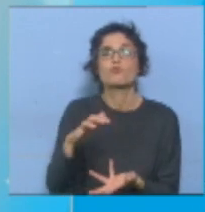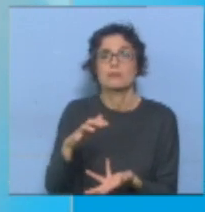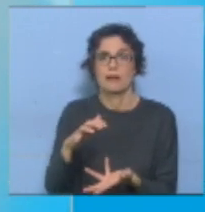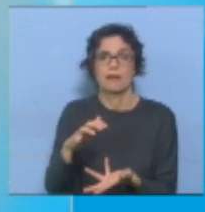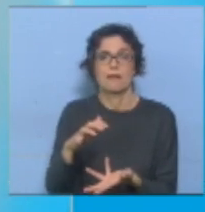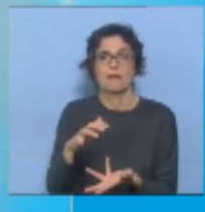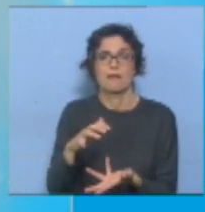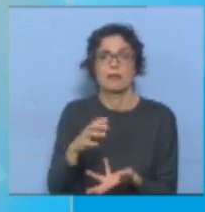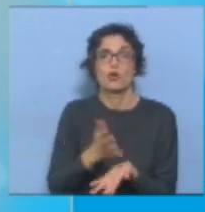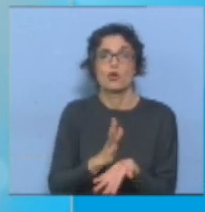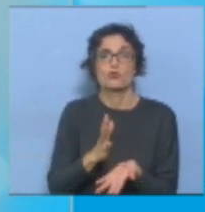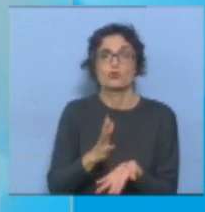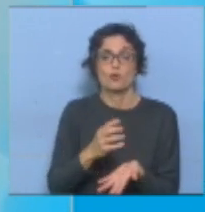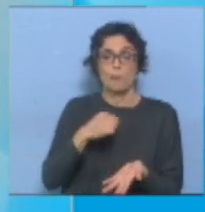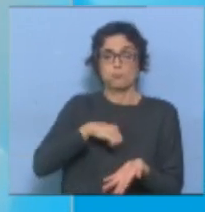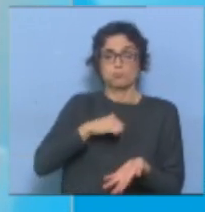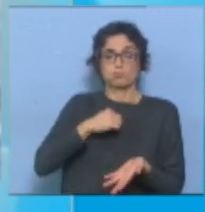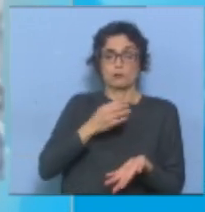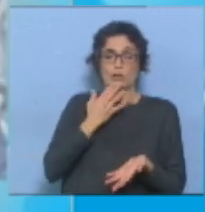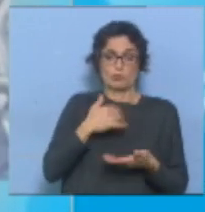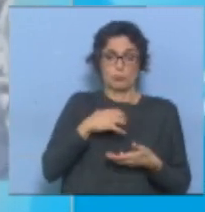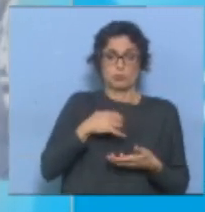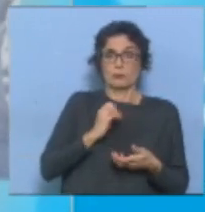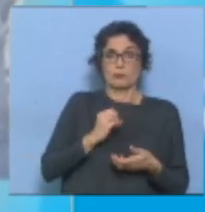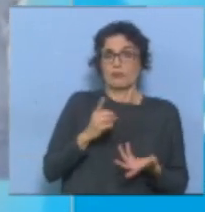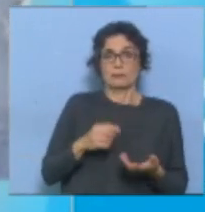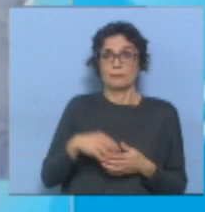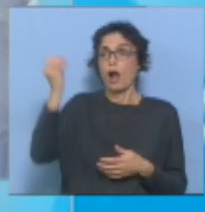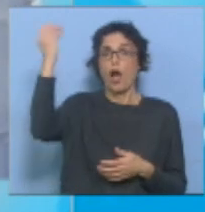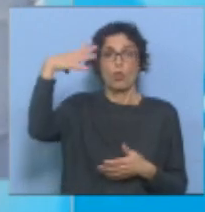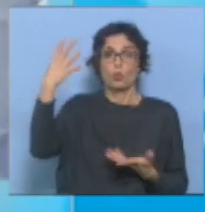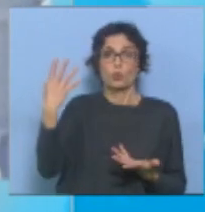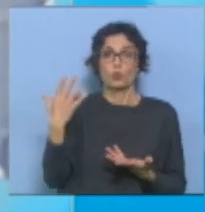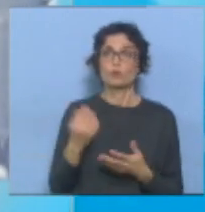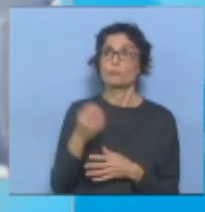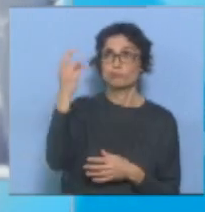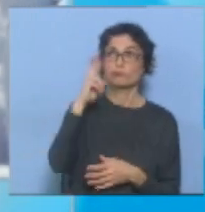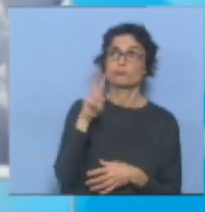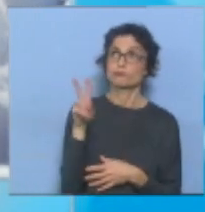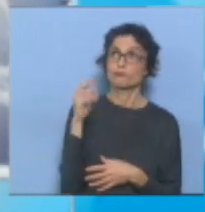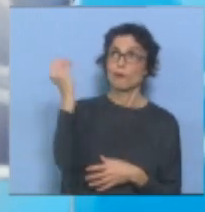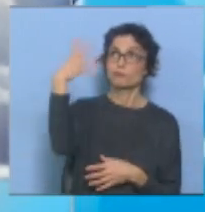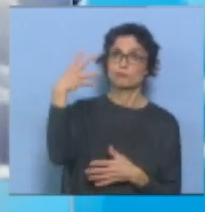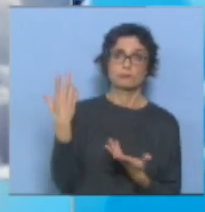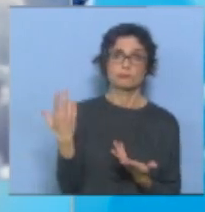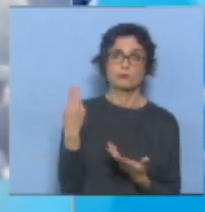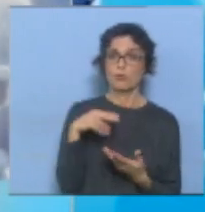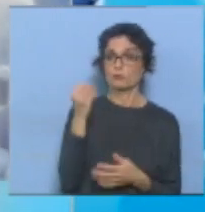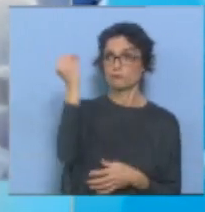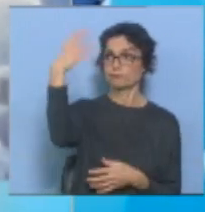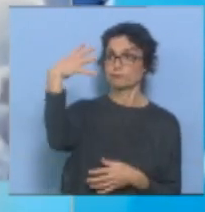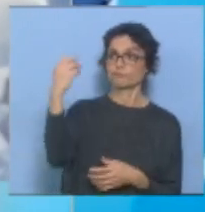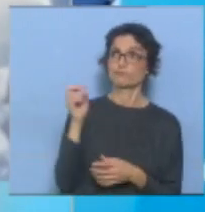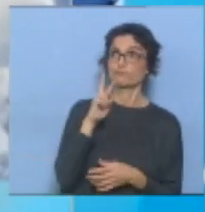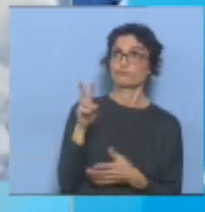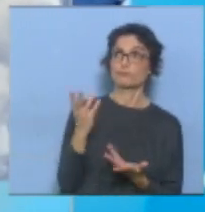consumido só por si, não existe para si mesmo. A luz não existe para ser contemplada, nós não nos pomos a olhar para uma lâmpada, não